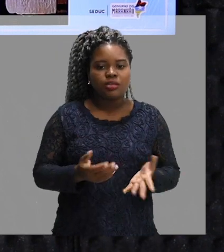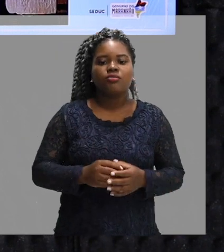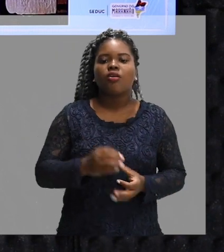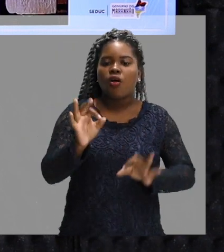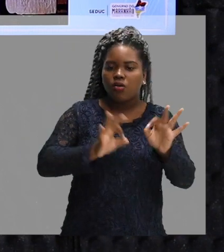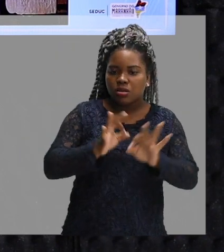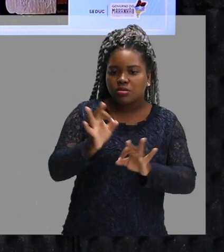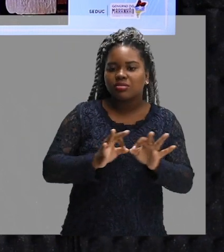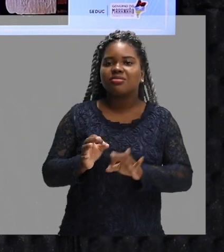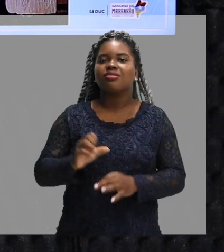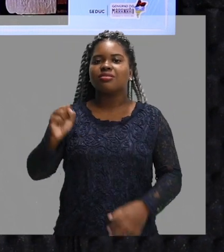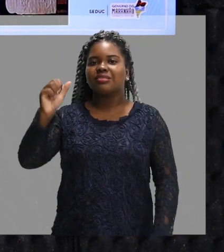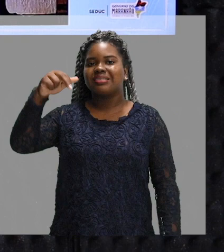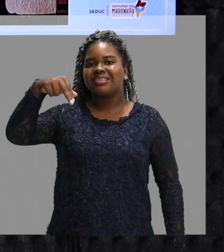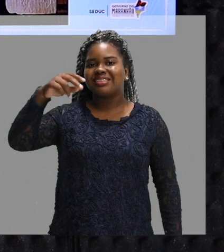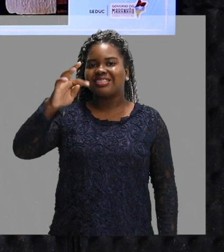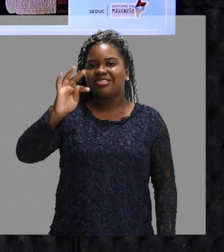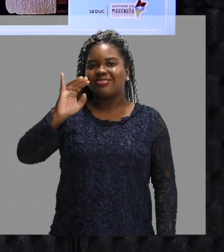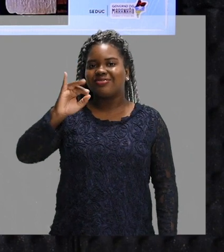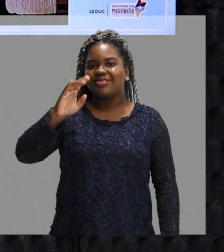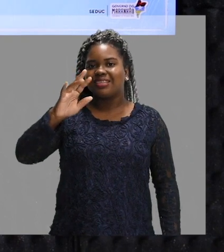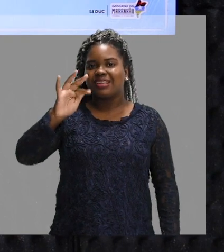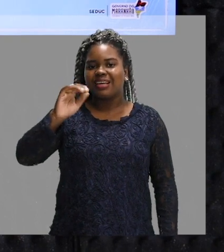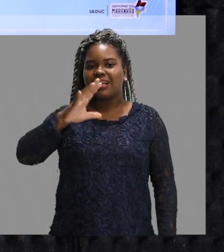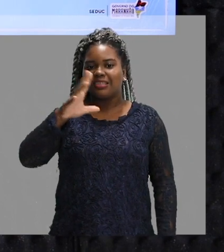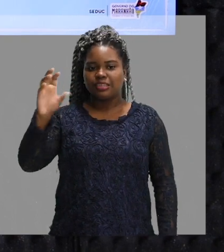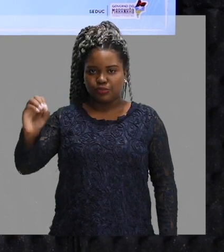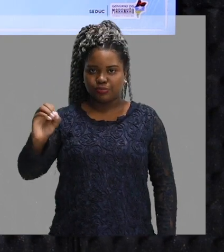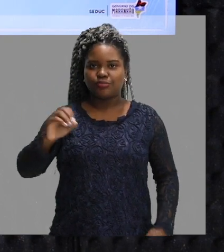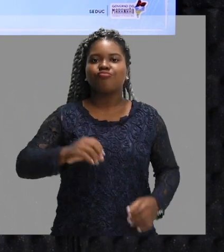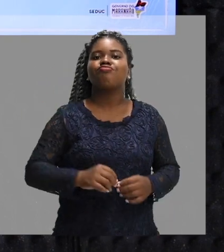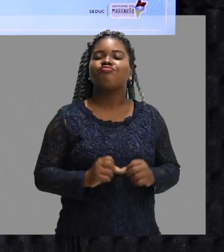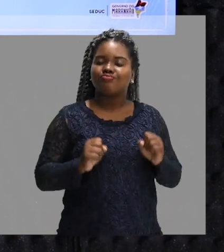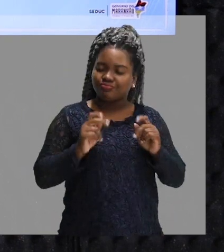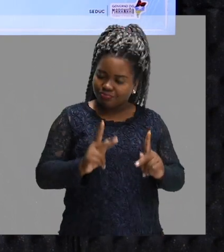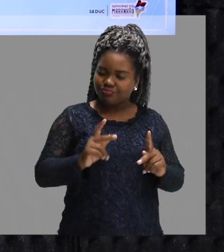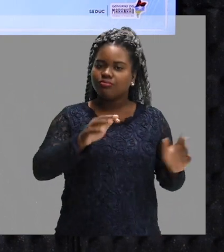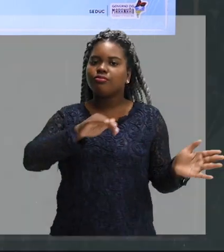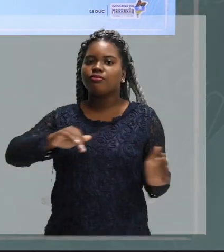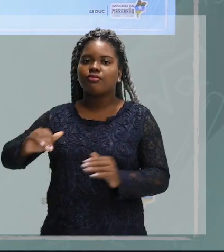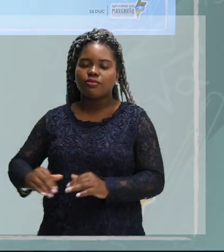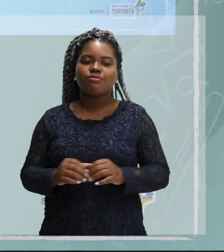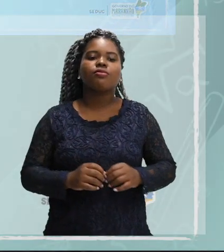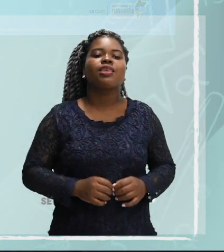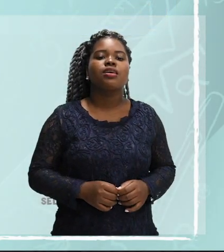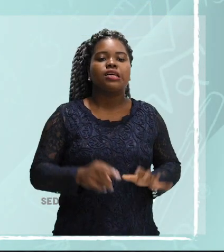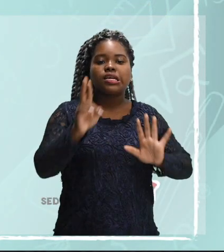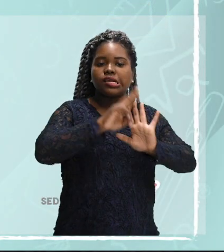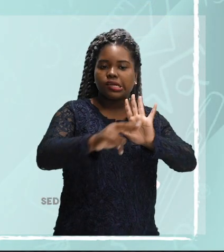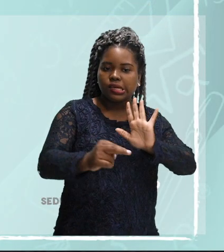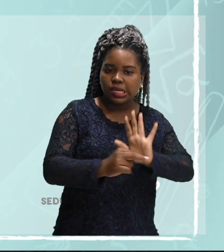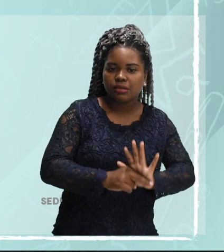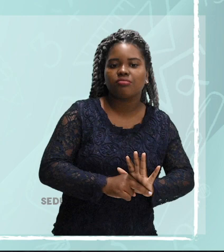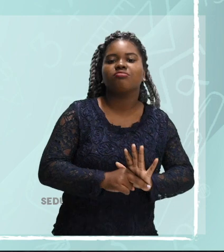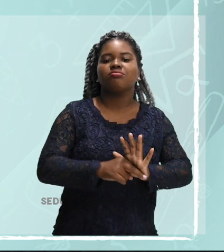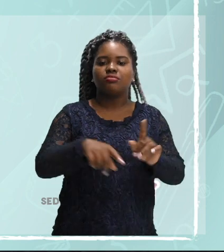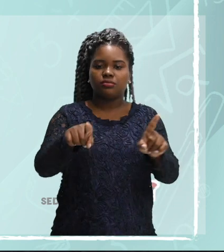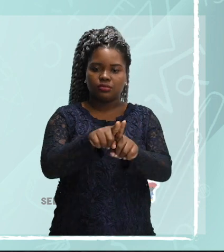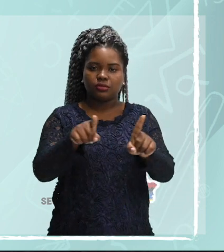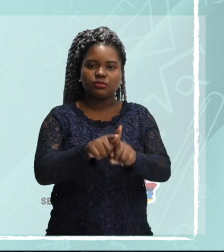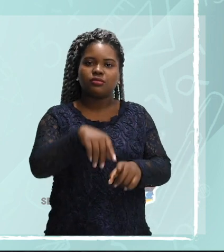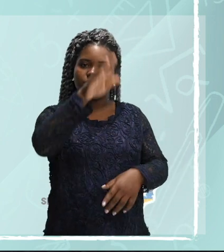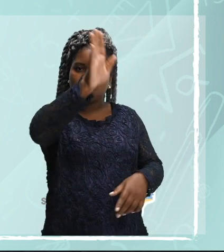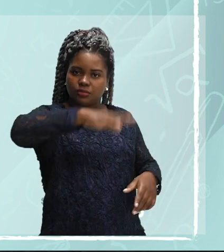de mumificação. Adoraria falar nesse momento, mas a gente tem pouco tempo sobre isso. Beleza? Regras estabelecidas pela